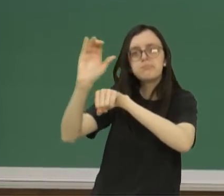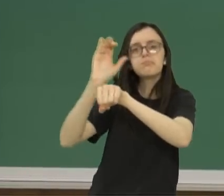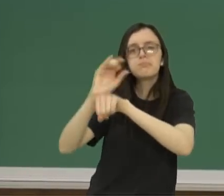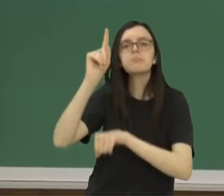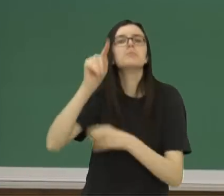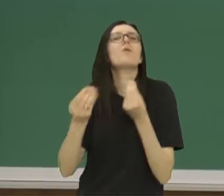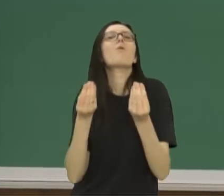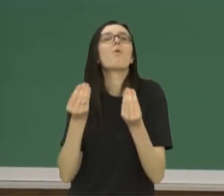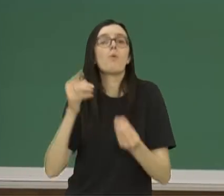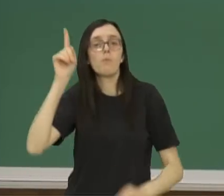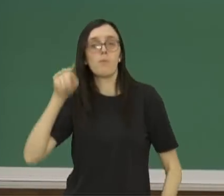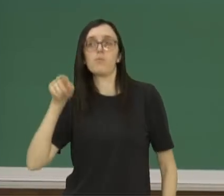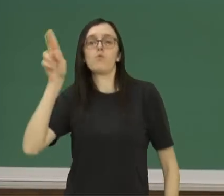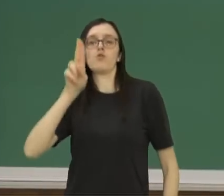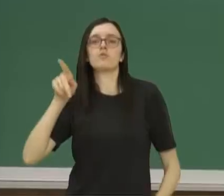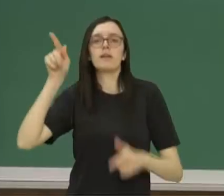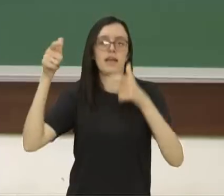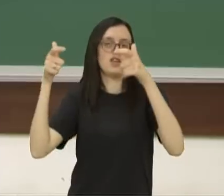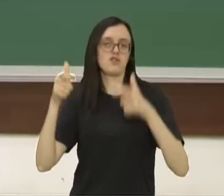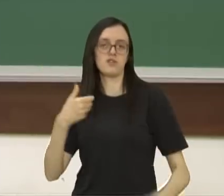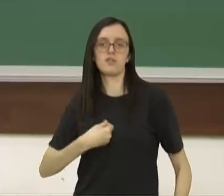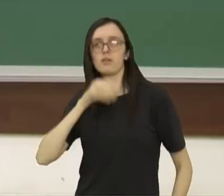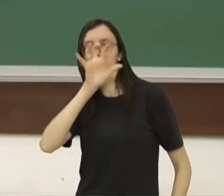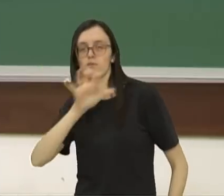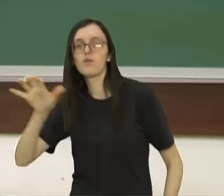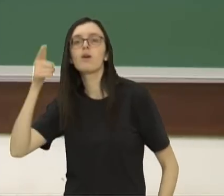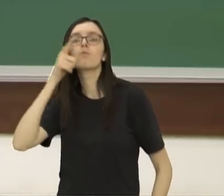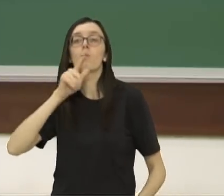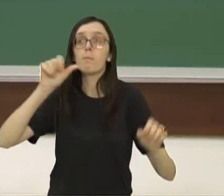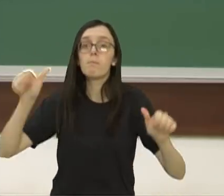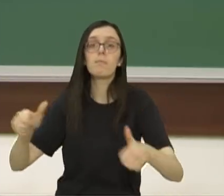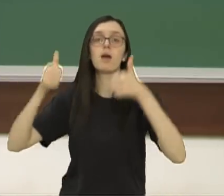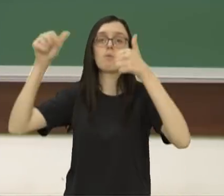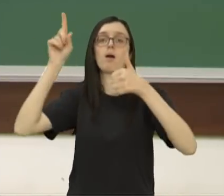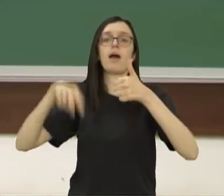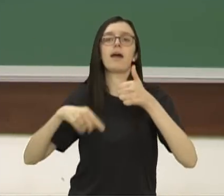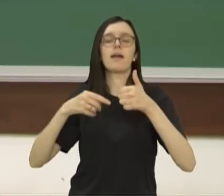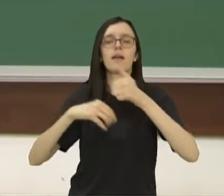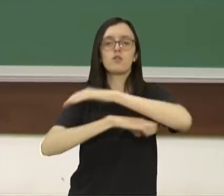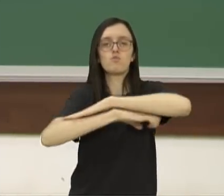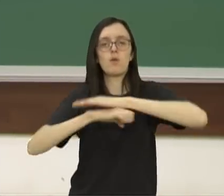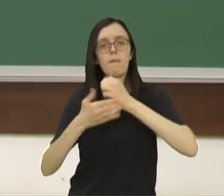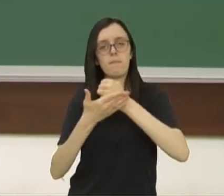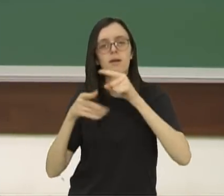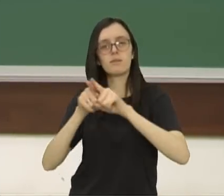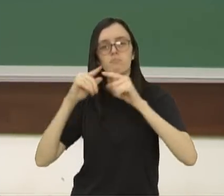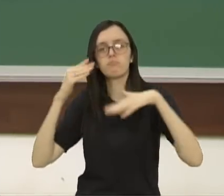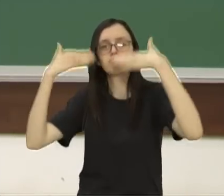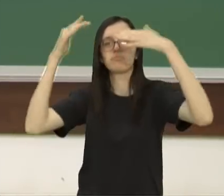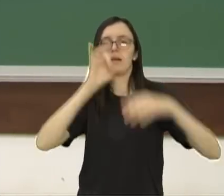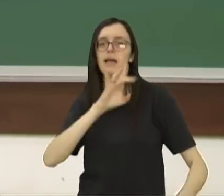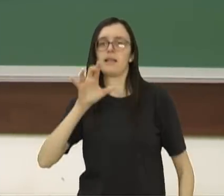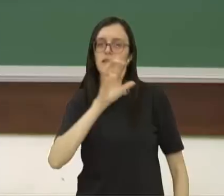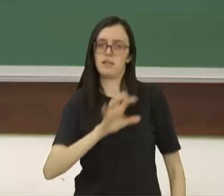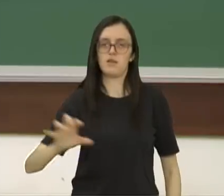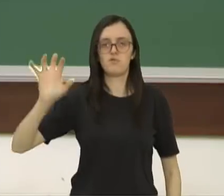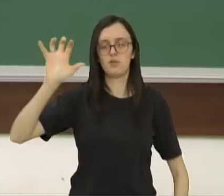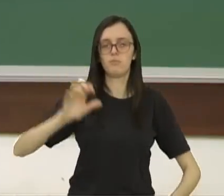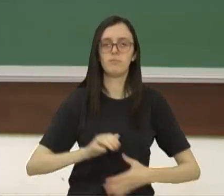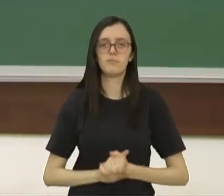são levados para essas regiões para, assim, melhorar a infraestrutura e o desenvolvimento de cada região.